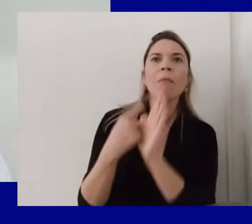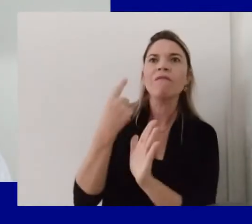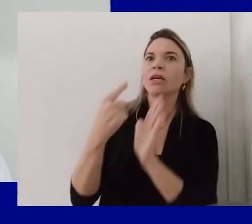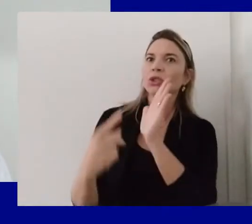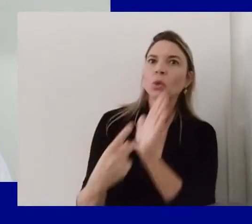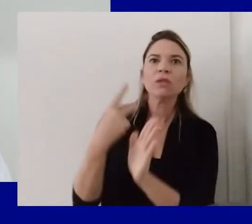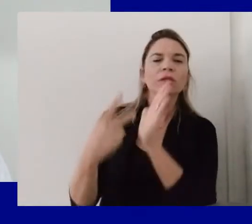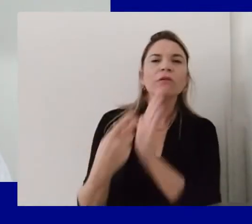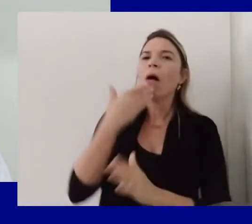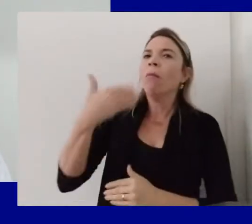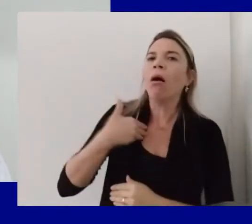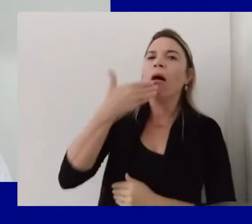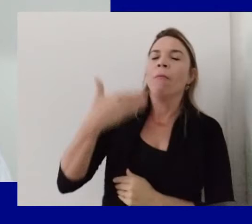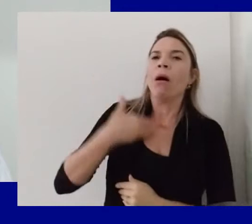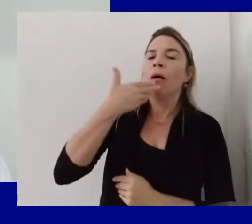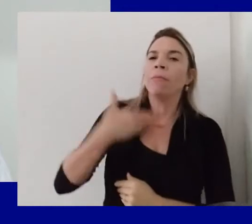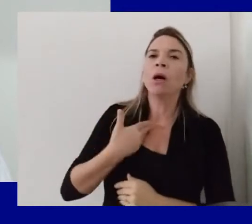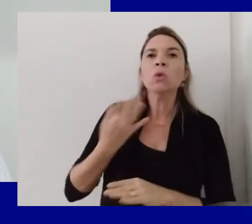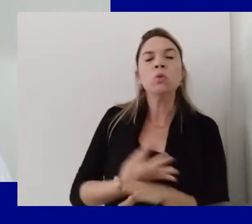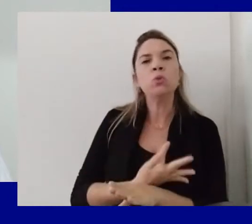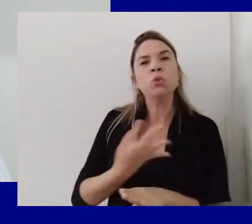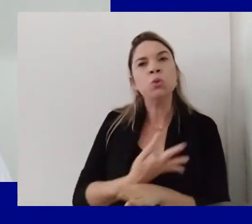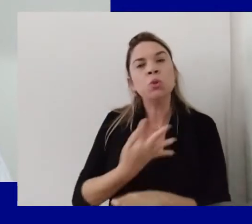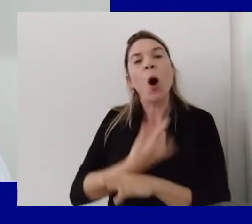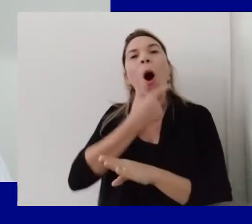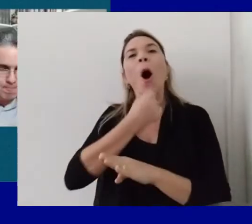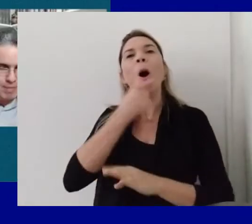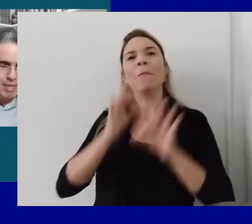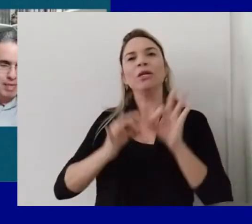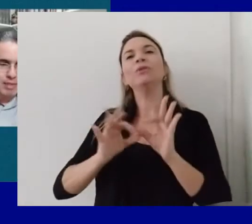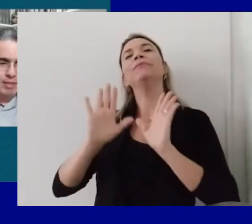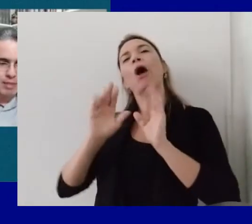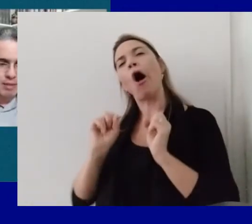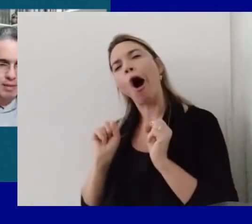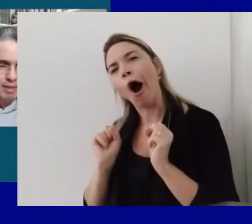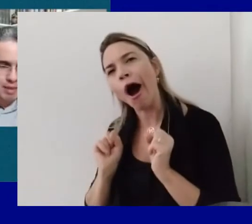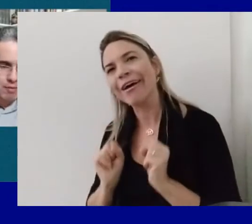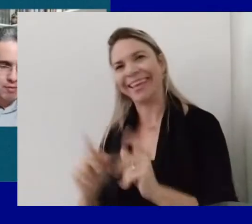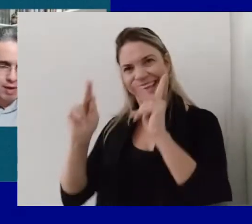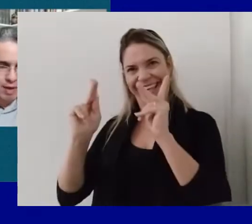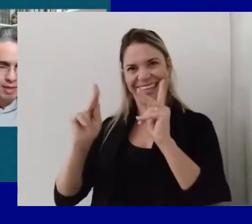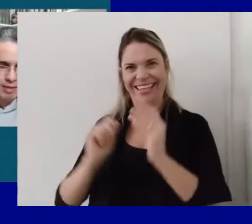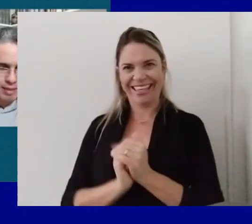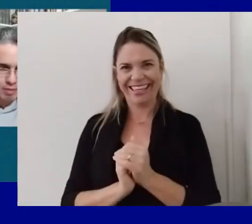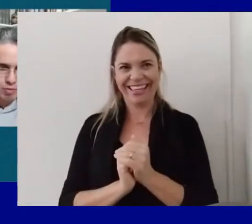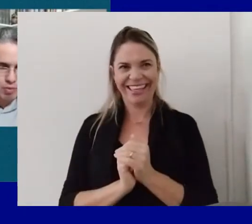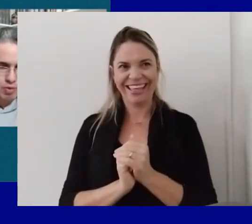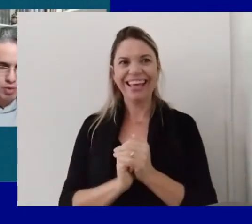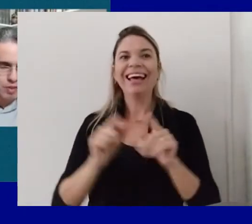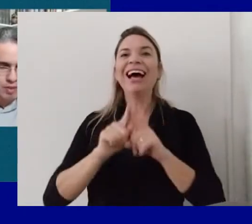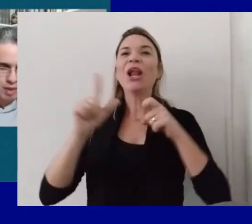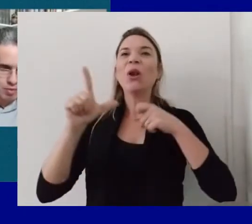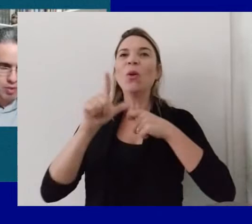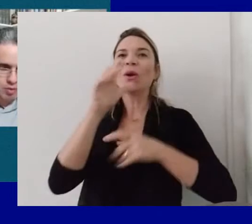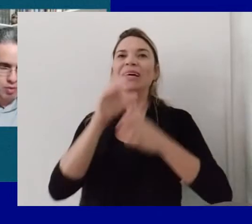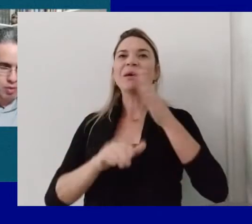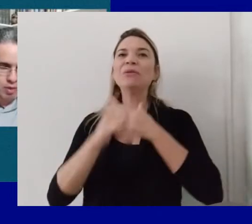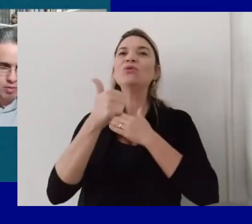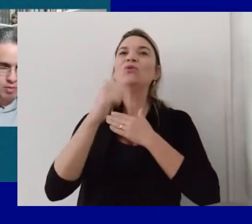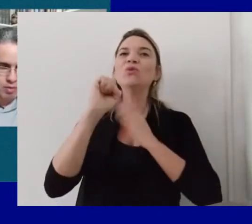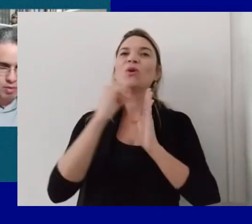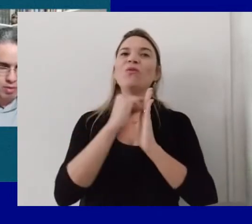está no versículo 7. Ele disse assim: Não fará Deus justiça aos